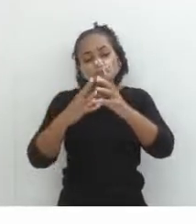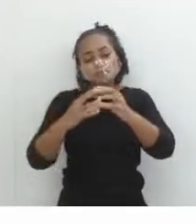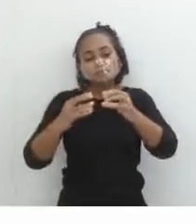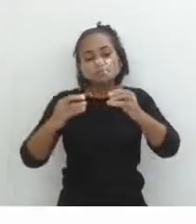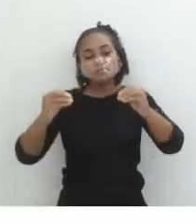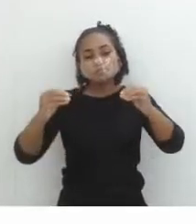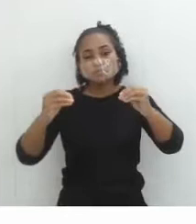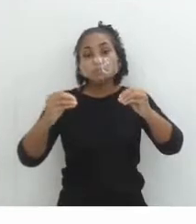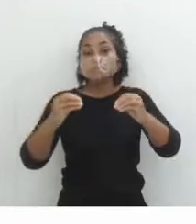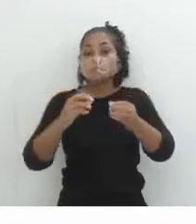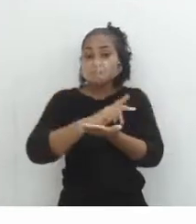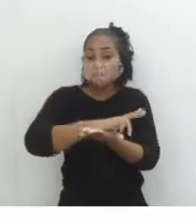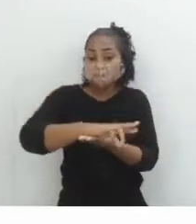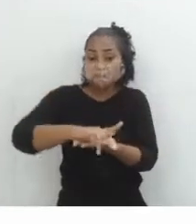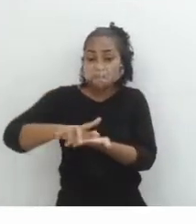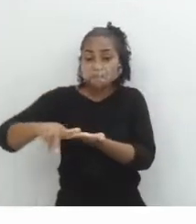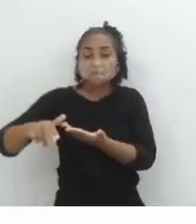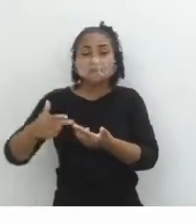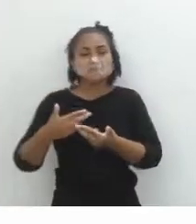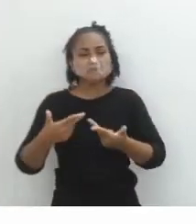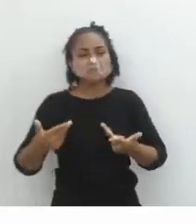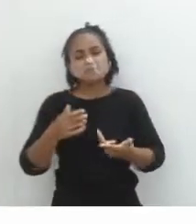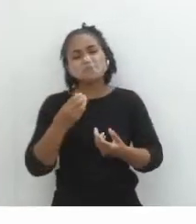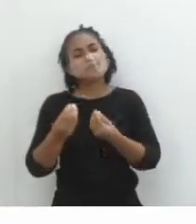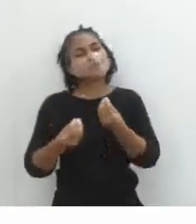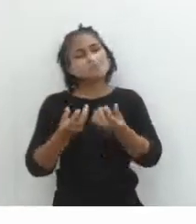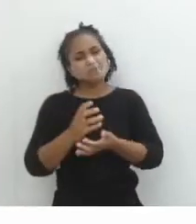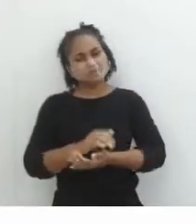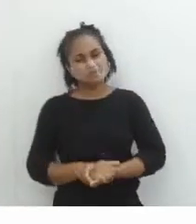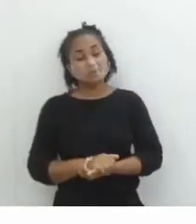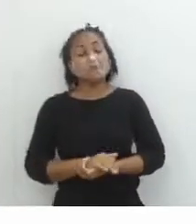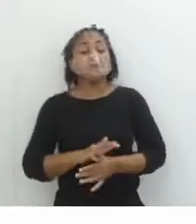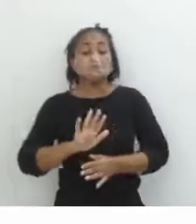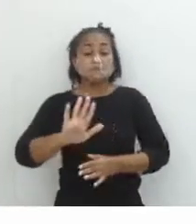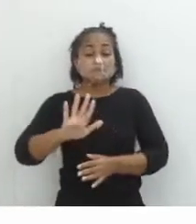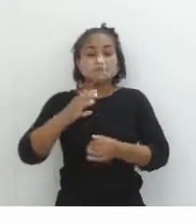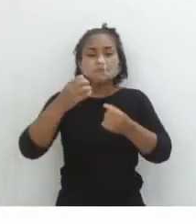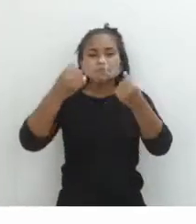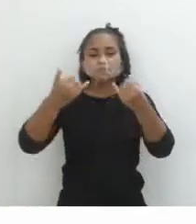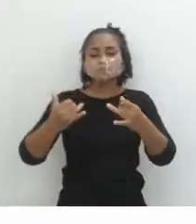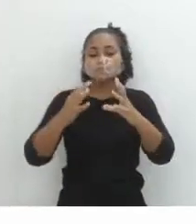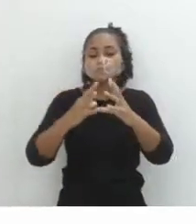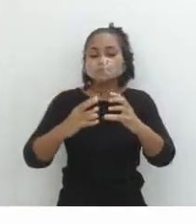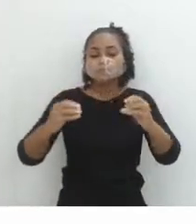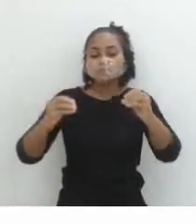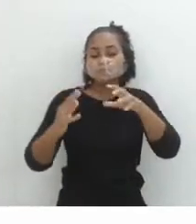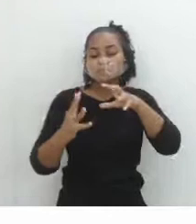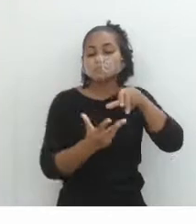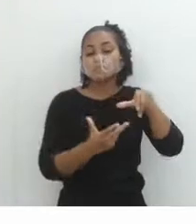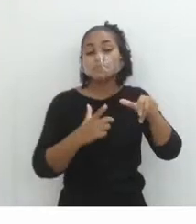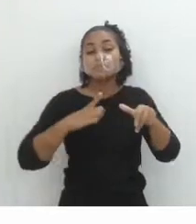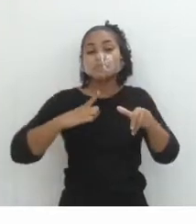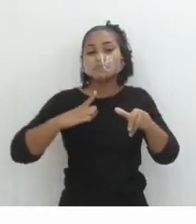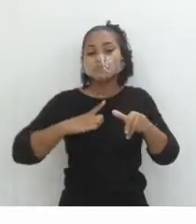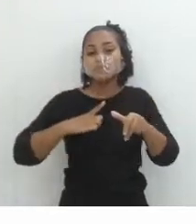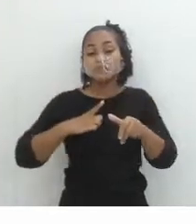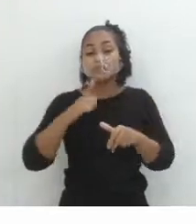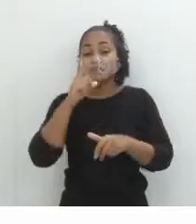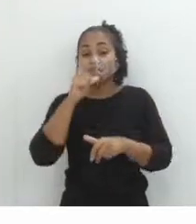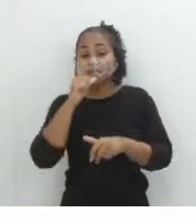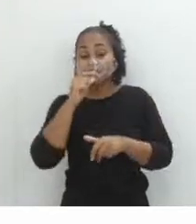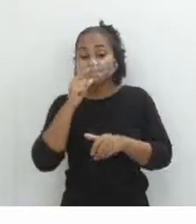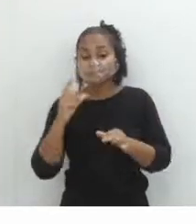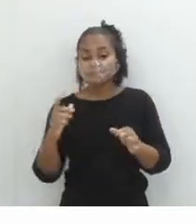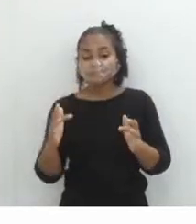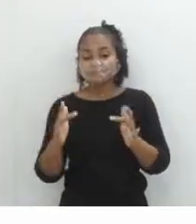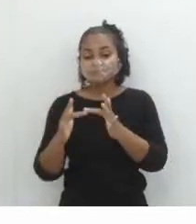dissolver em uma grande variedade de substâncias. Como assim? Quando a gente fala em solvente universal, a gente fala com que a água ele